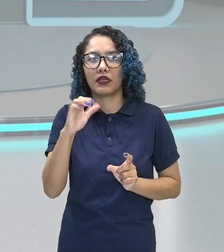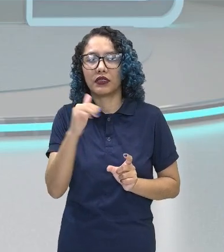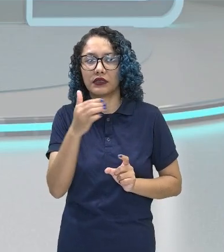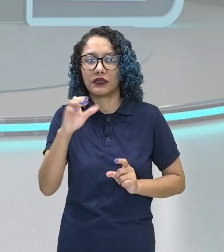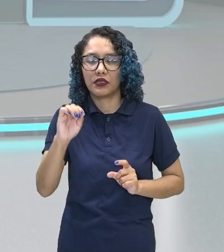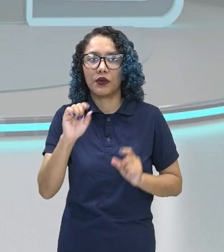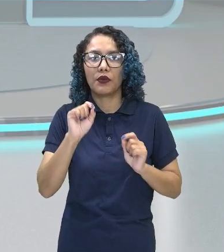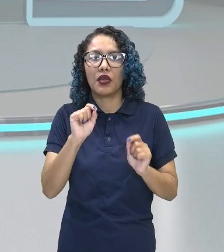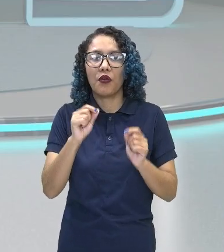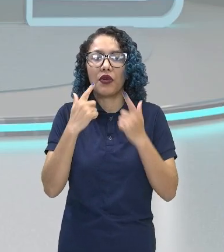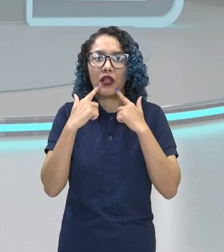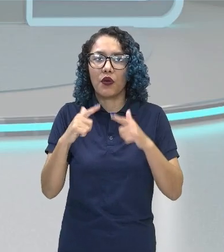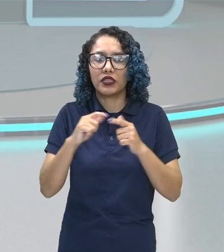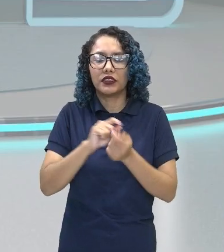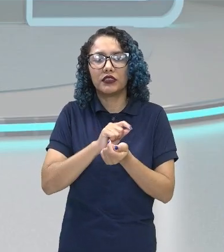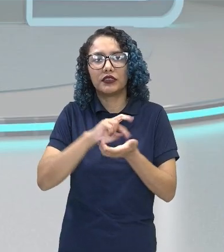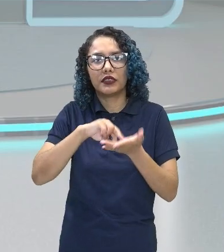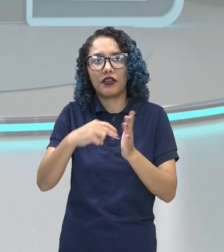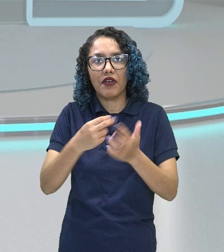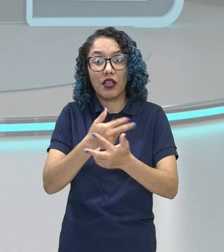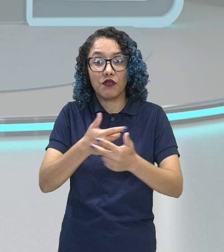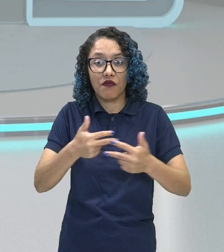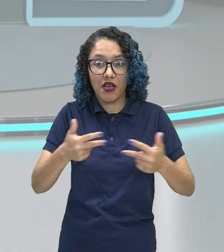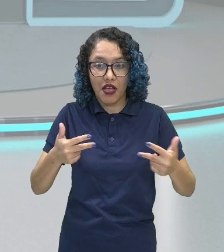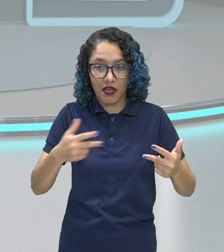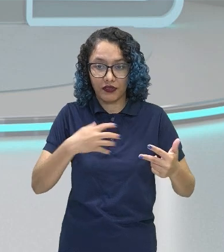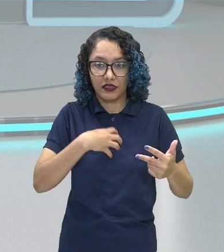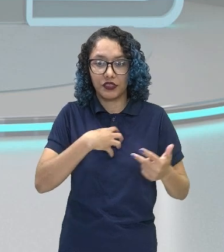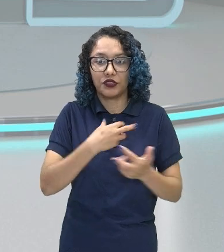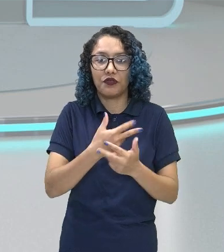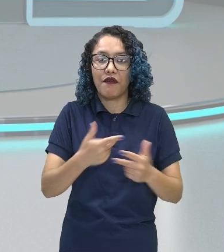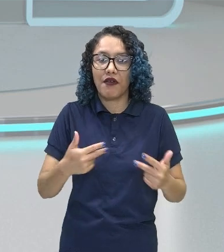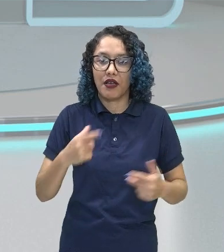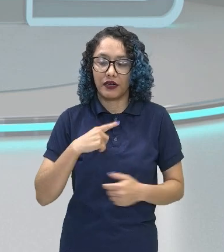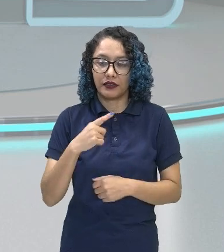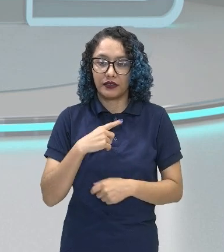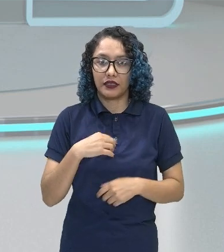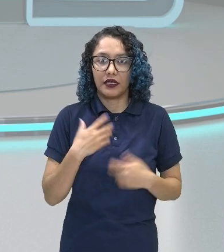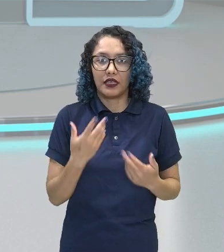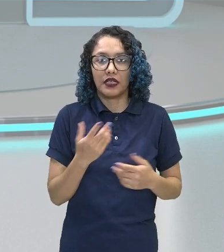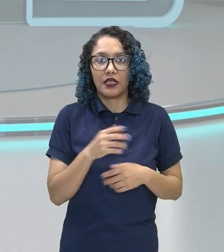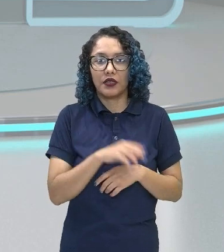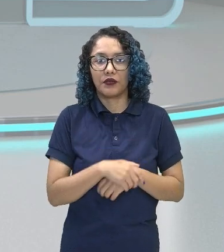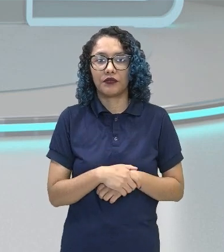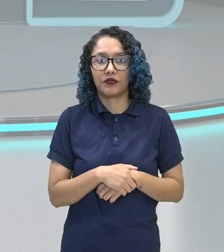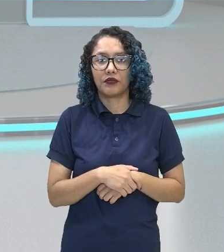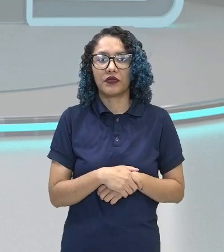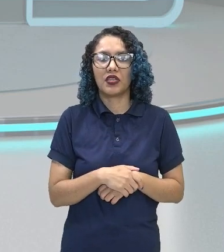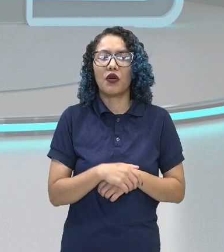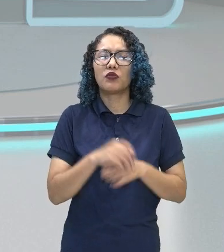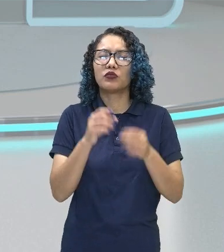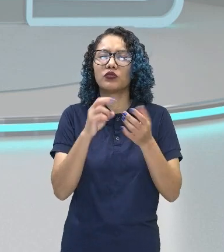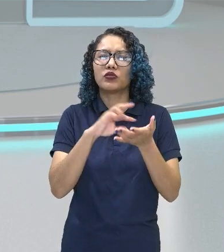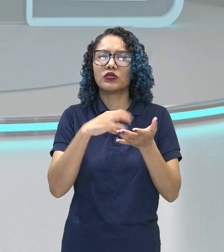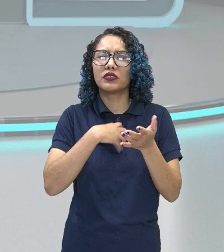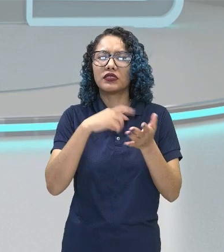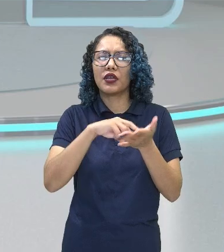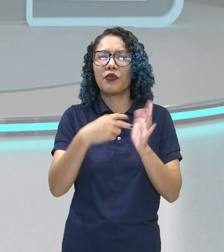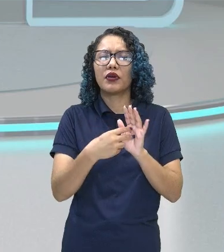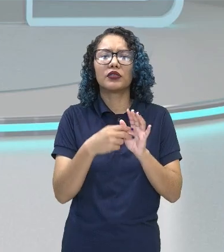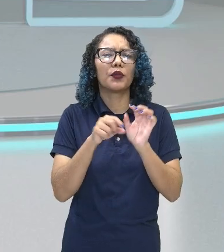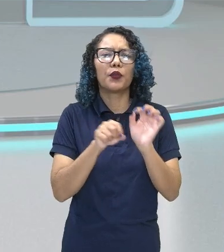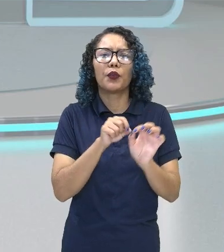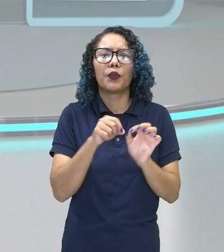mais ampla, com vários sentidos, que nós chamamos de semântica, tá? Porque